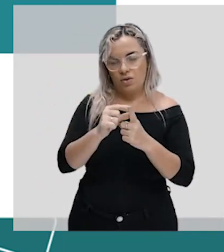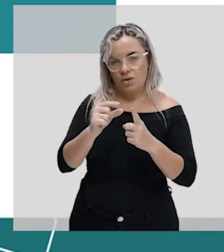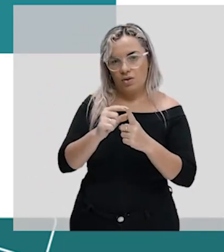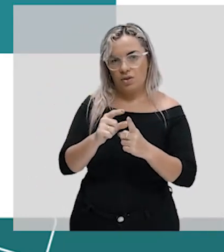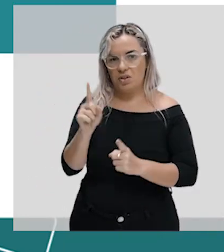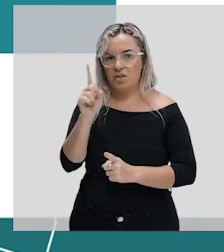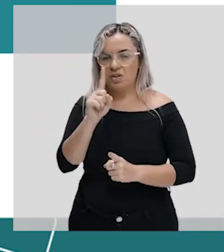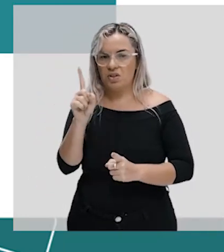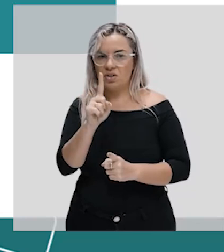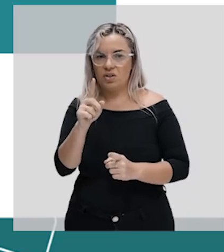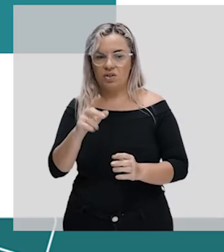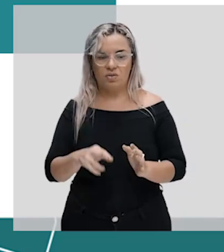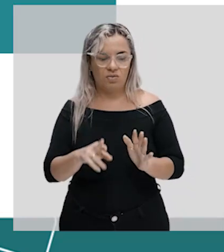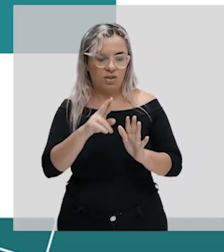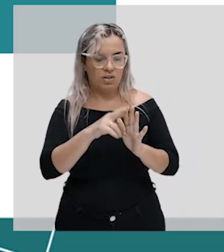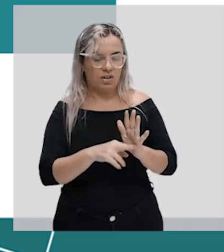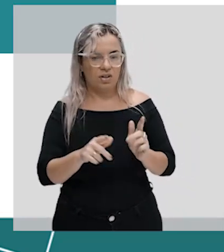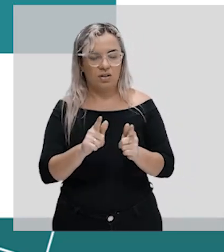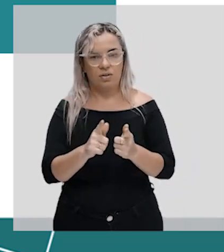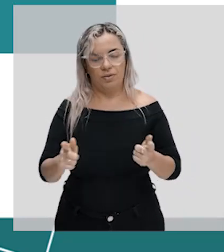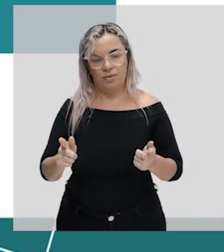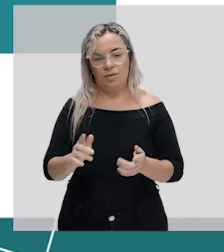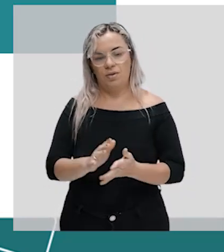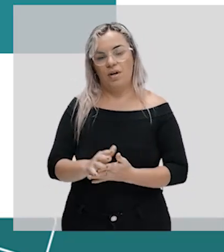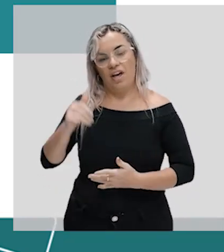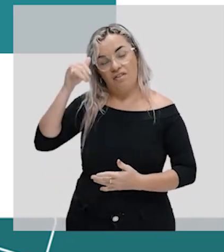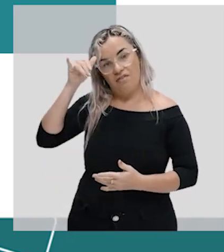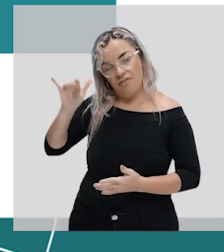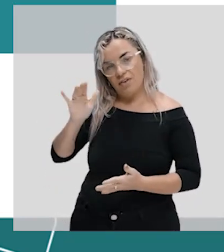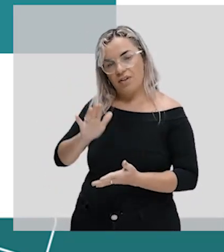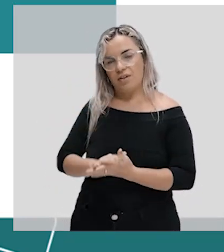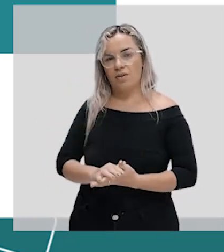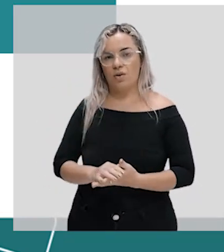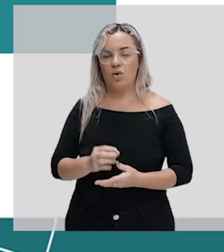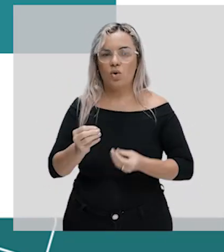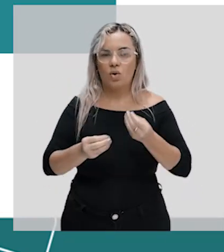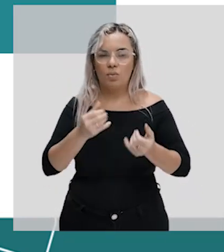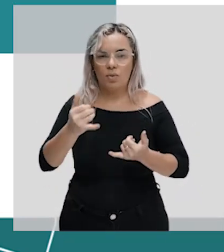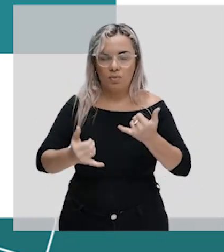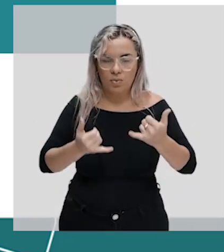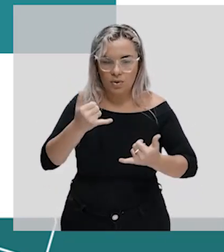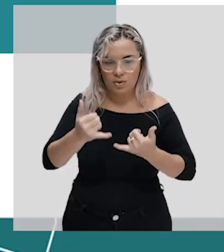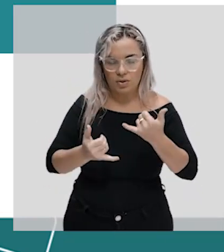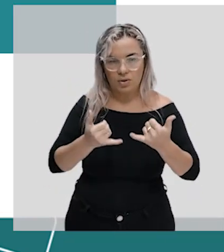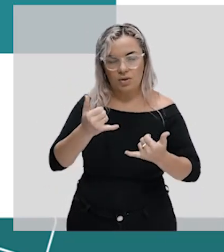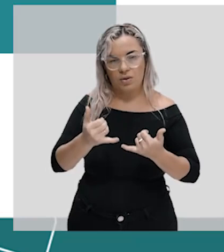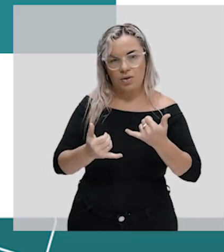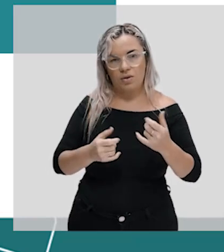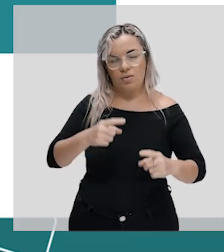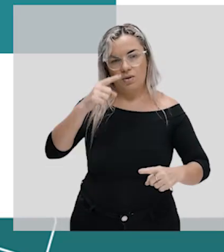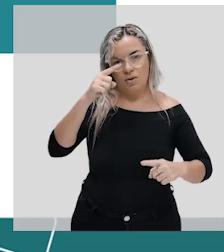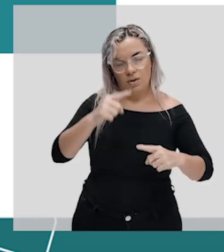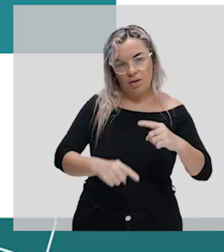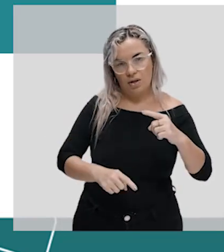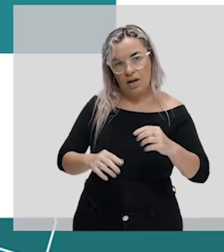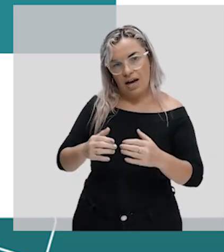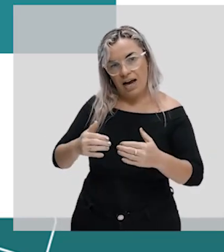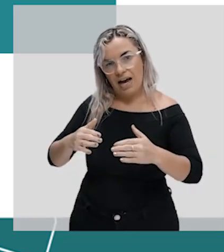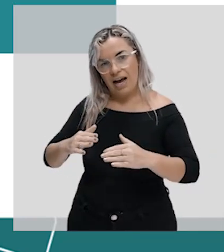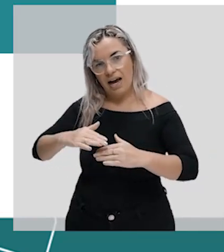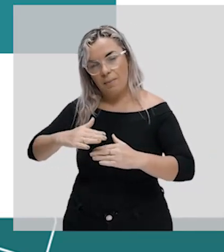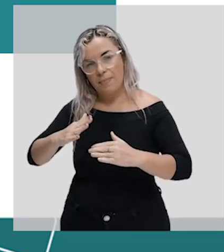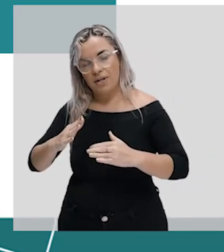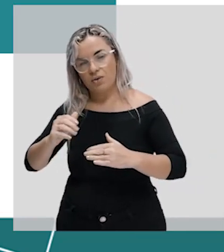do padrão gramatical, fora da gramática. Como eu brinquei, é proibido abrir os alho. Aí eu estou falando de concordância